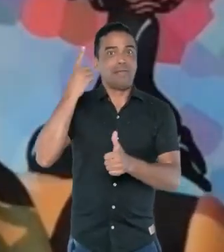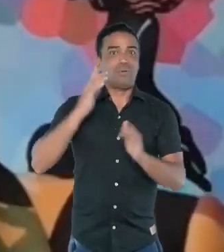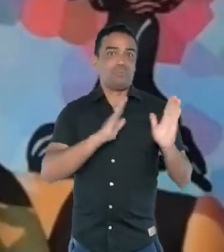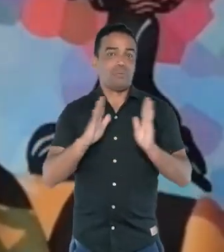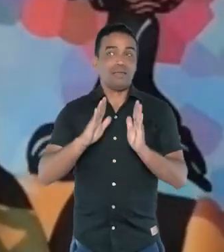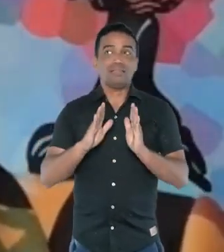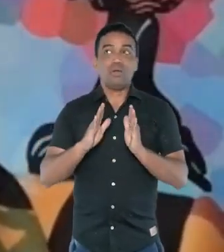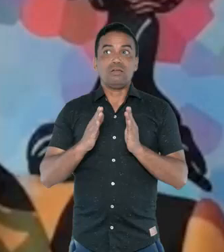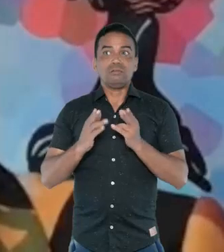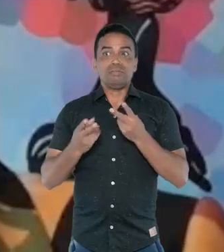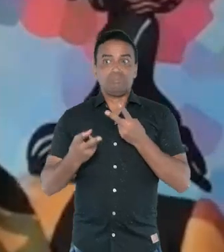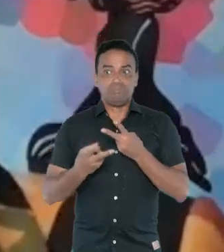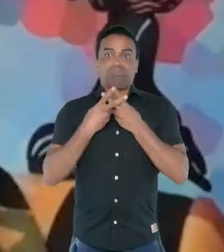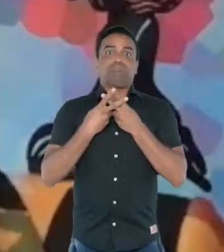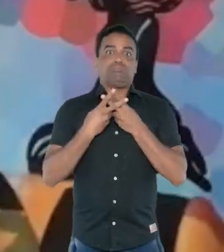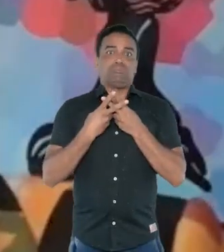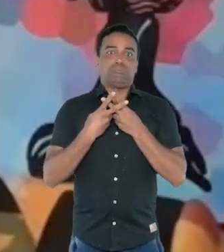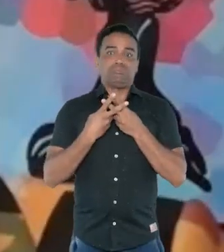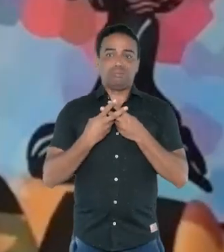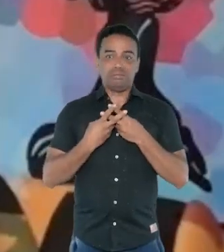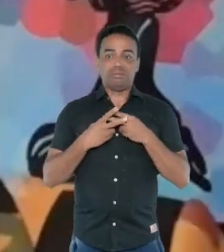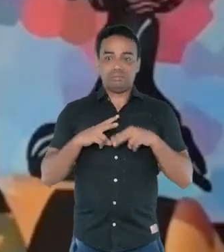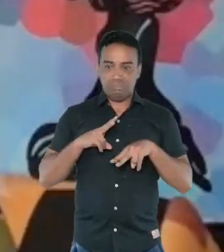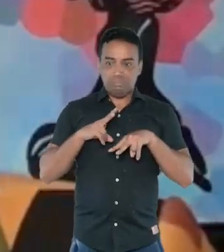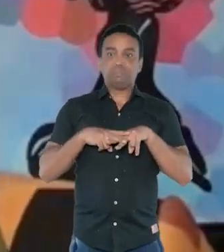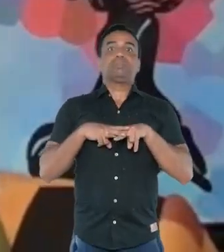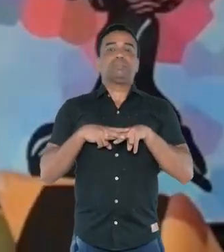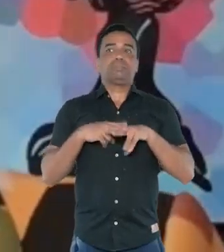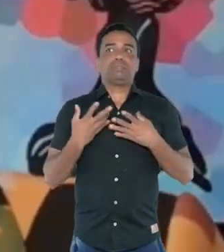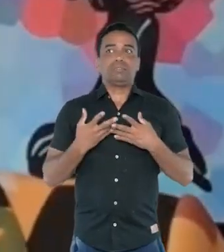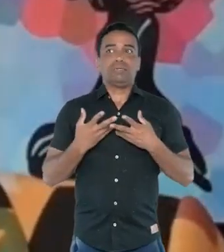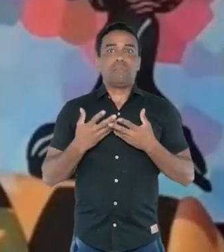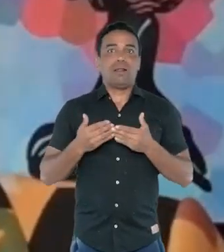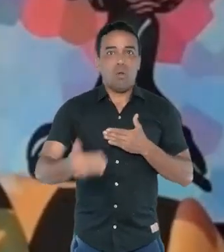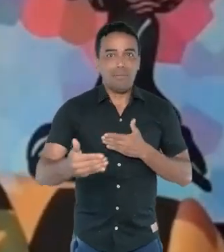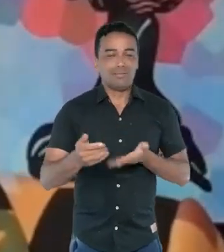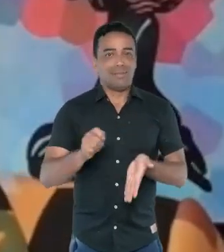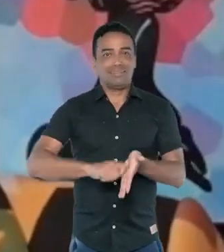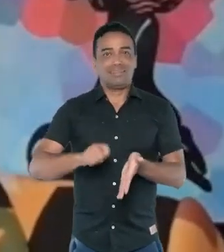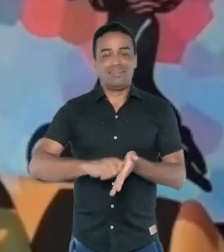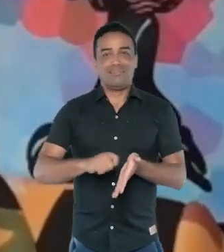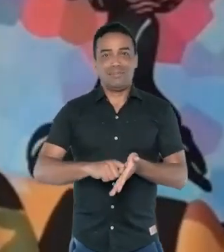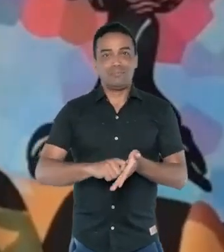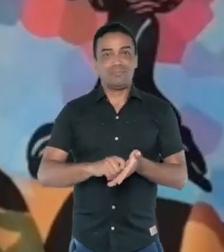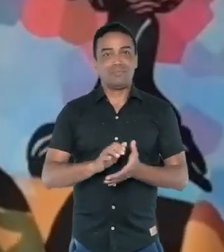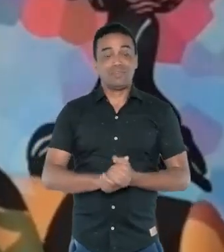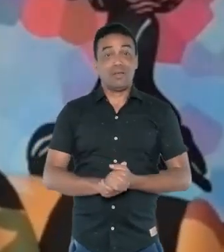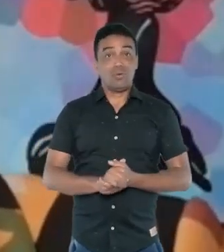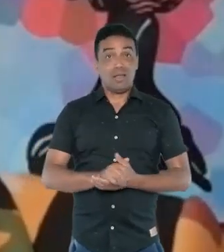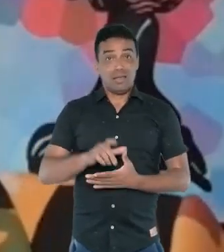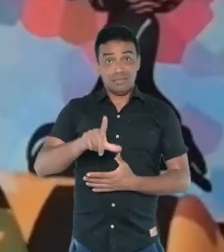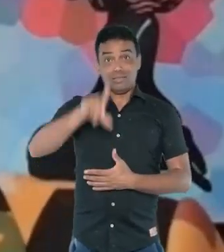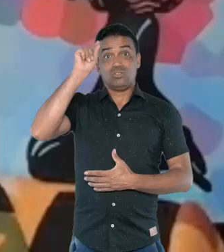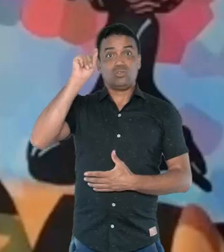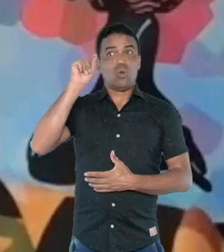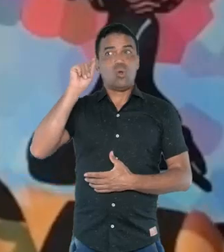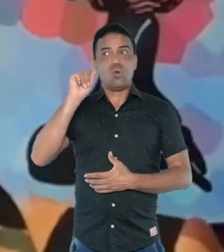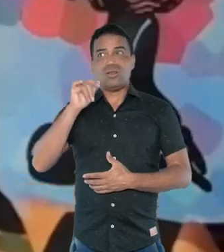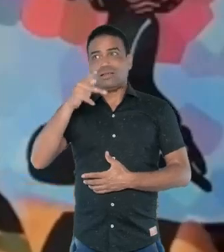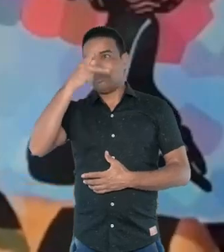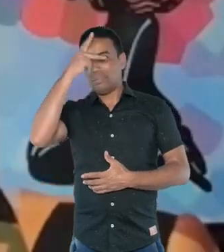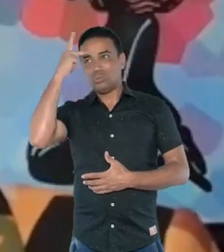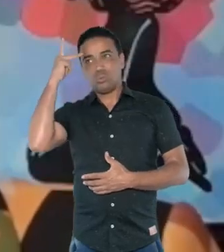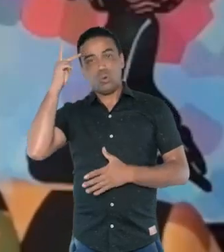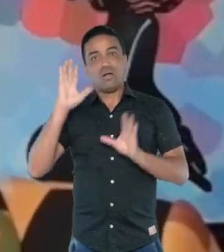me travou um pouco para começar mesmo a escrita. Então, a decisão sobre os públicos,